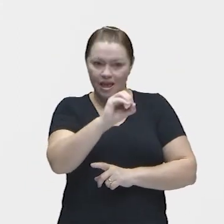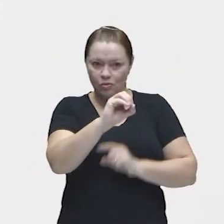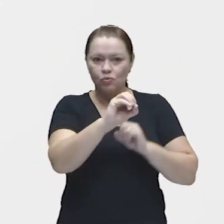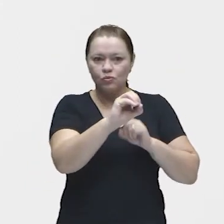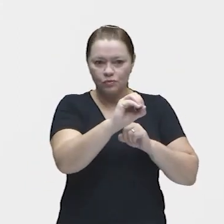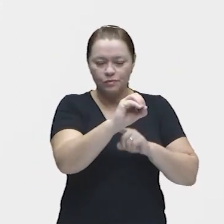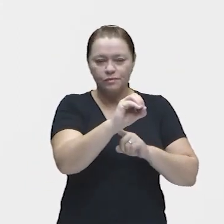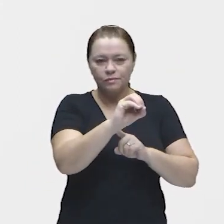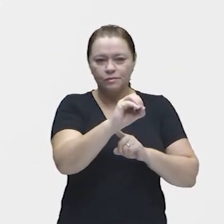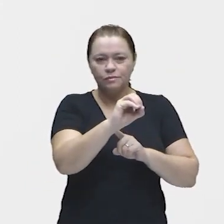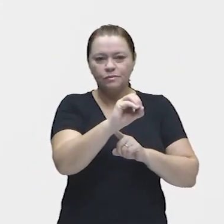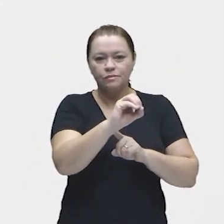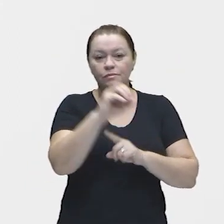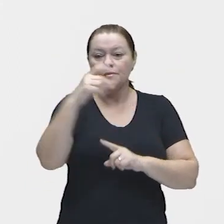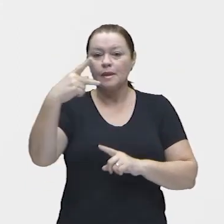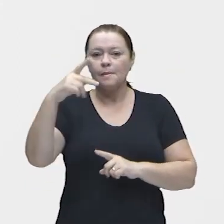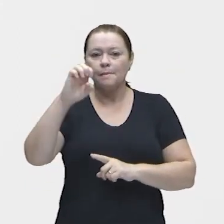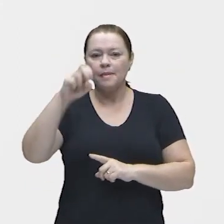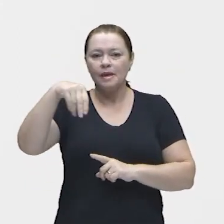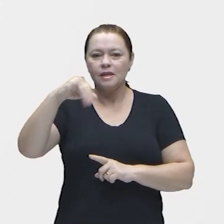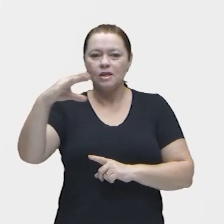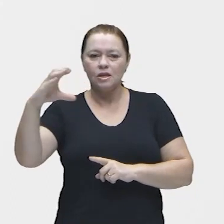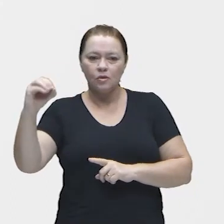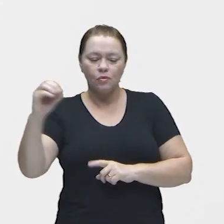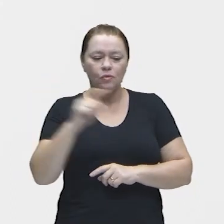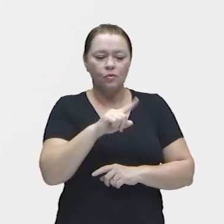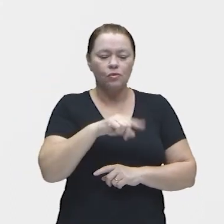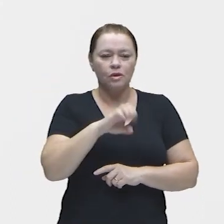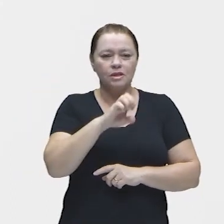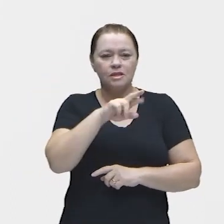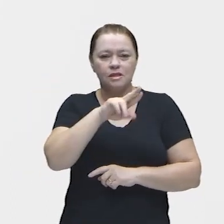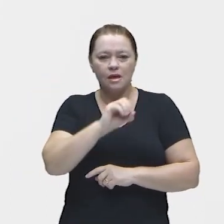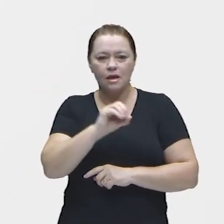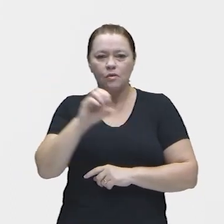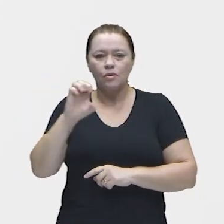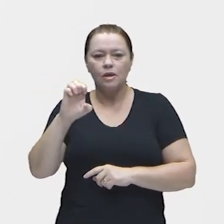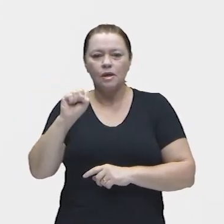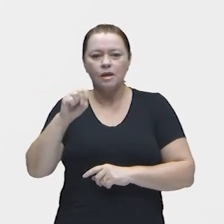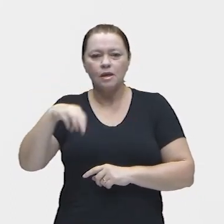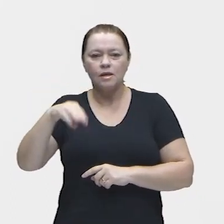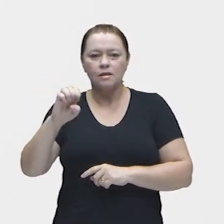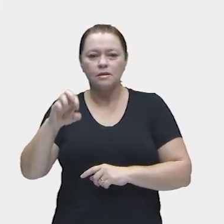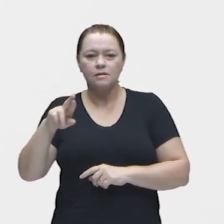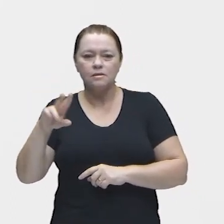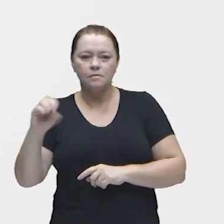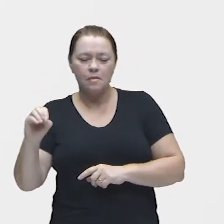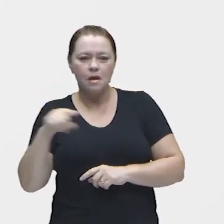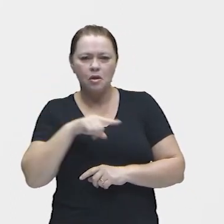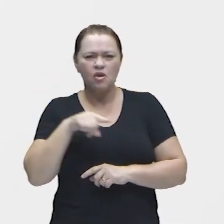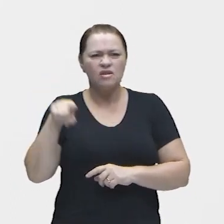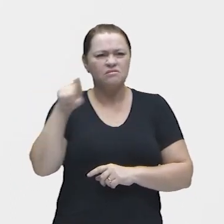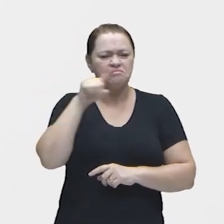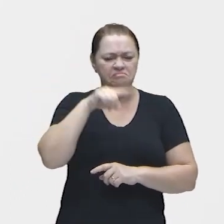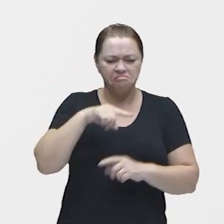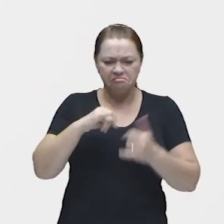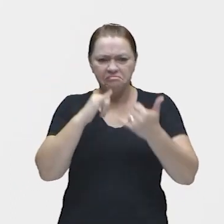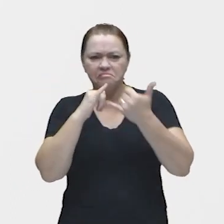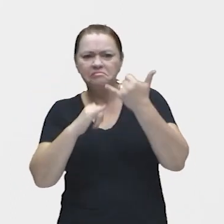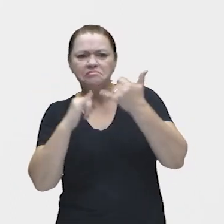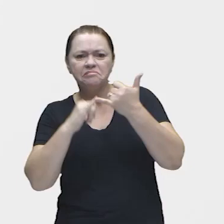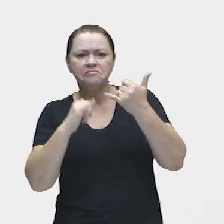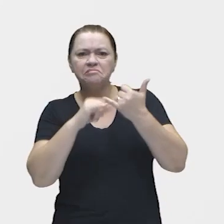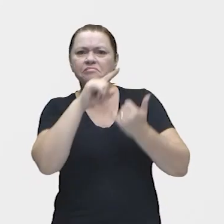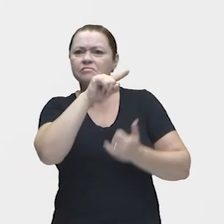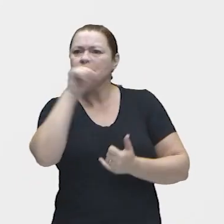Teto, penico, 0 e esmero. Será que existe alguma semelhança